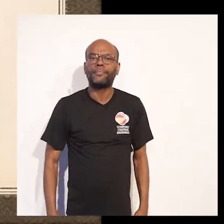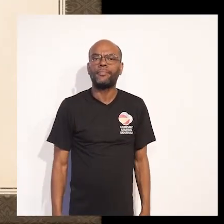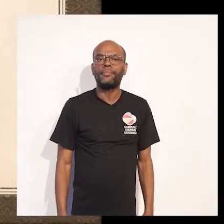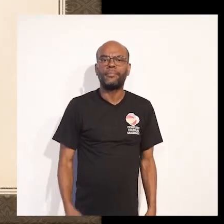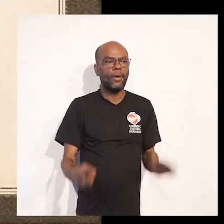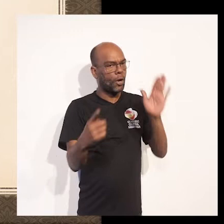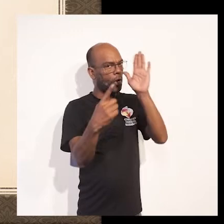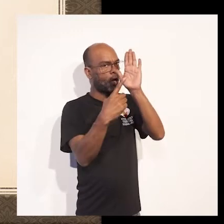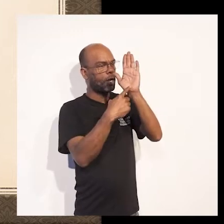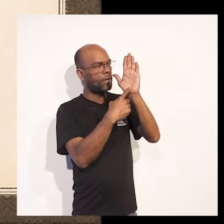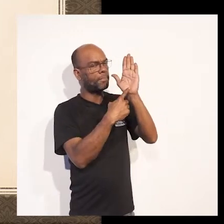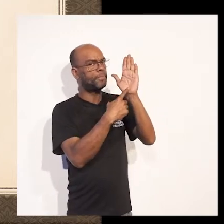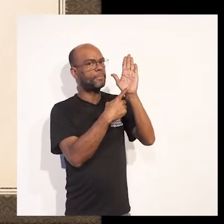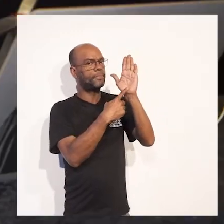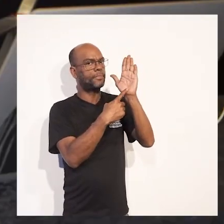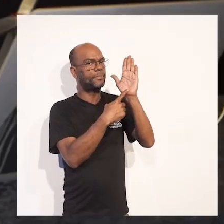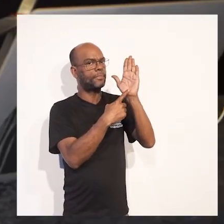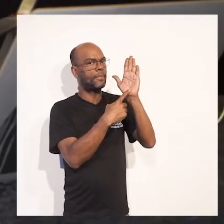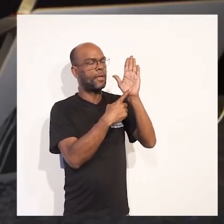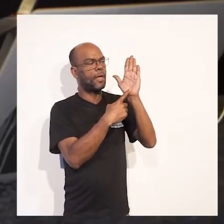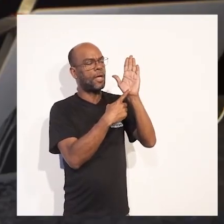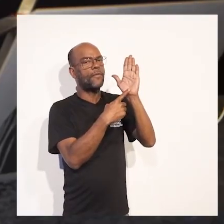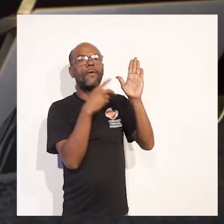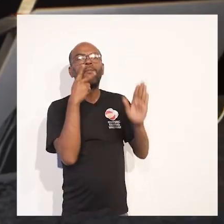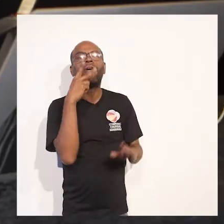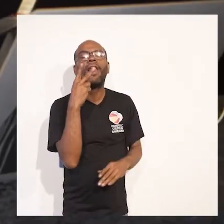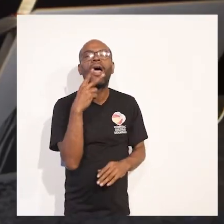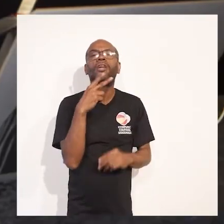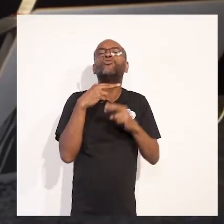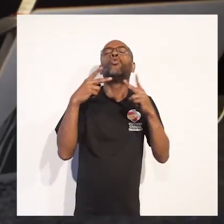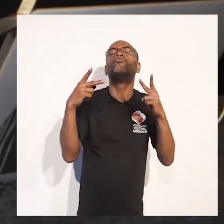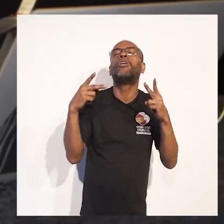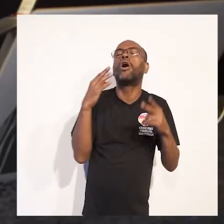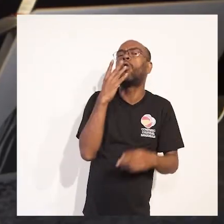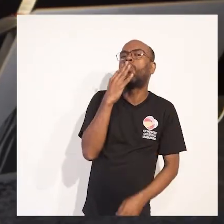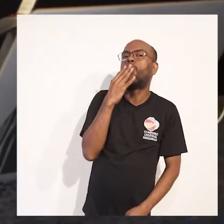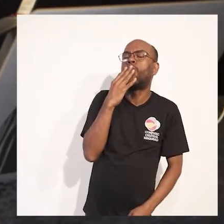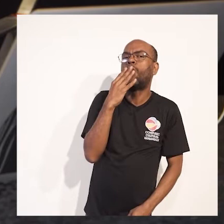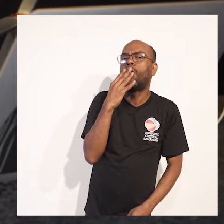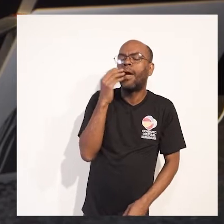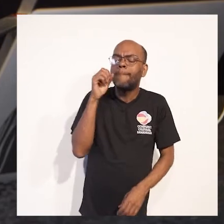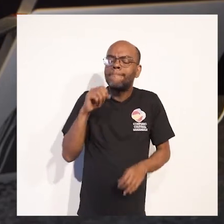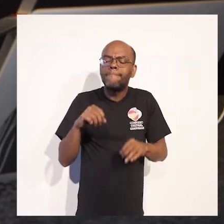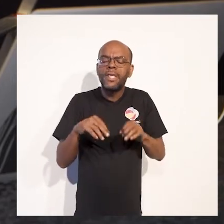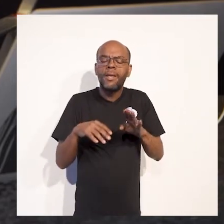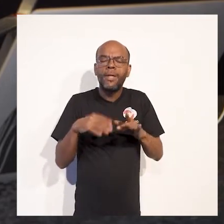Olha o slide. Vamos falar de outra agora, que é a cor pigmento